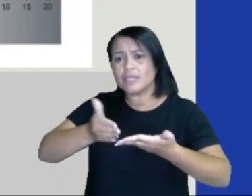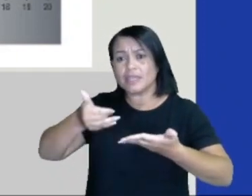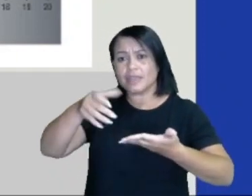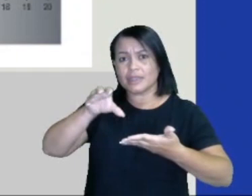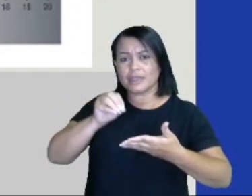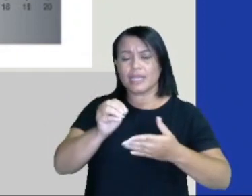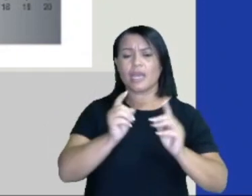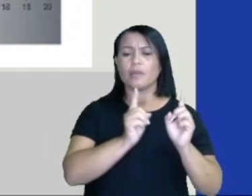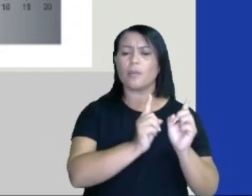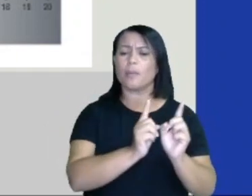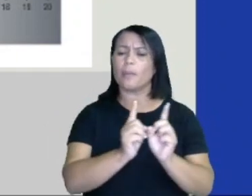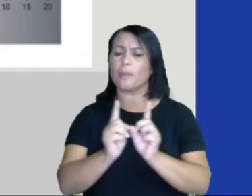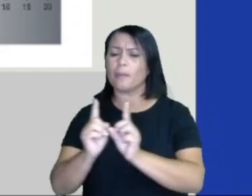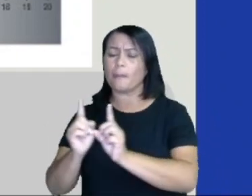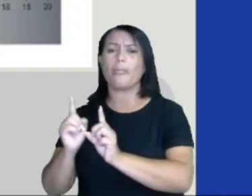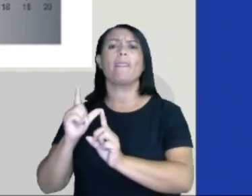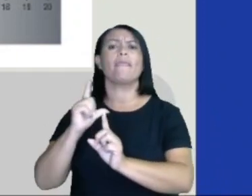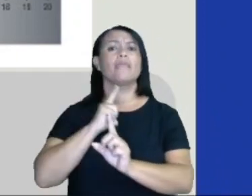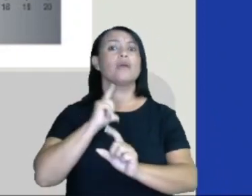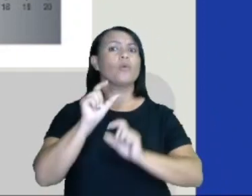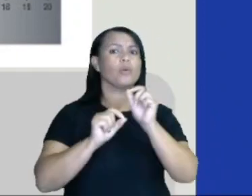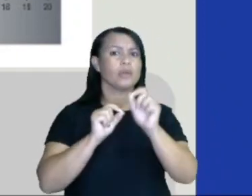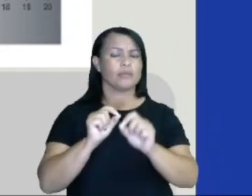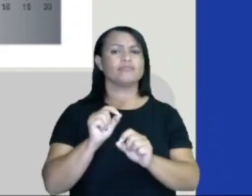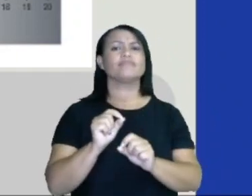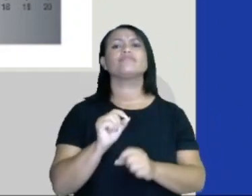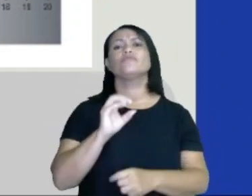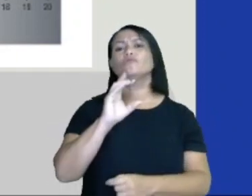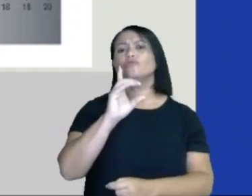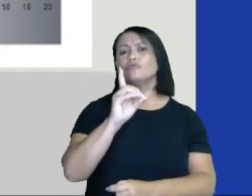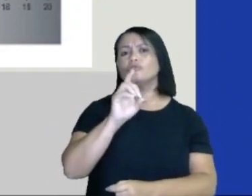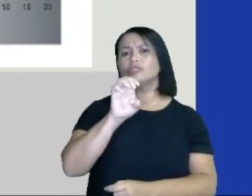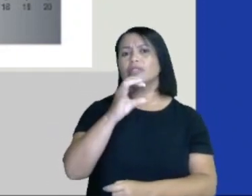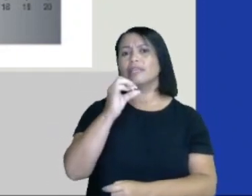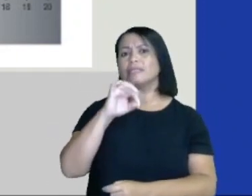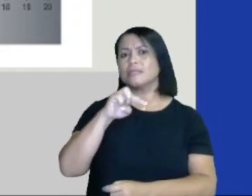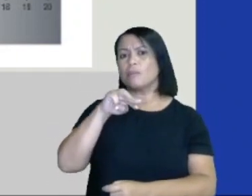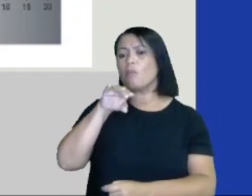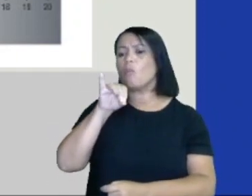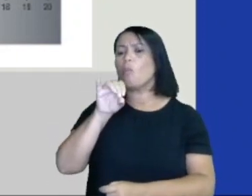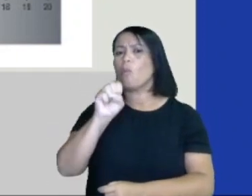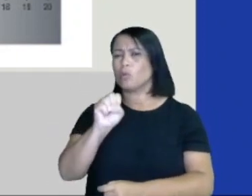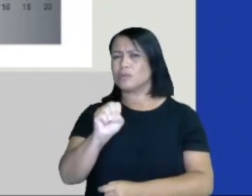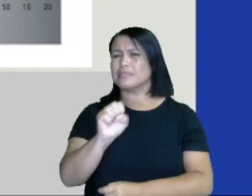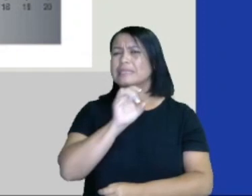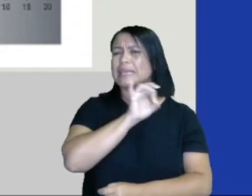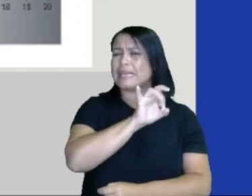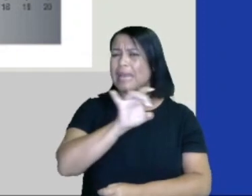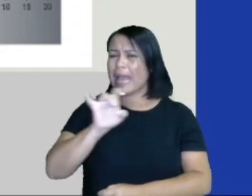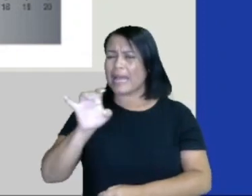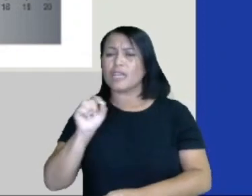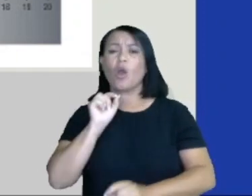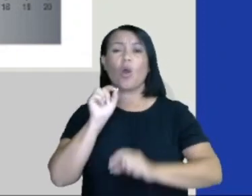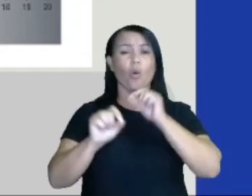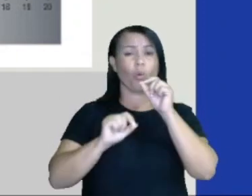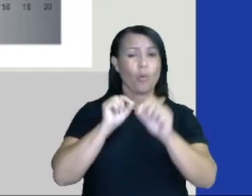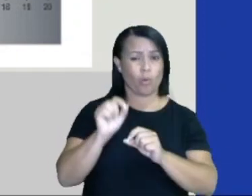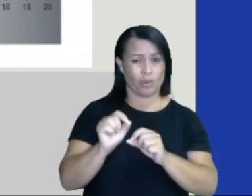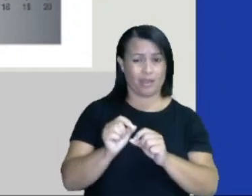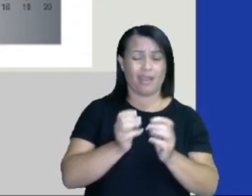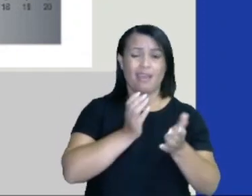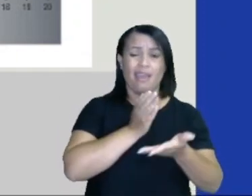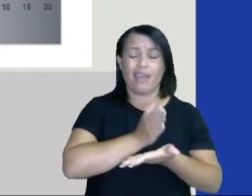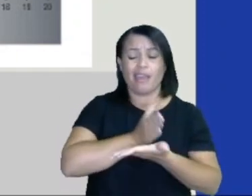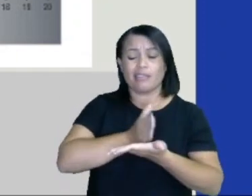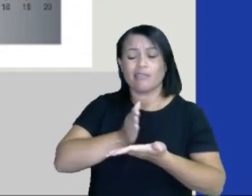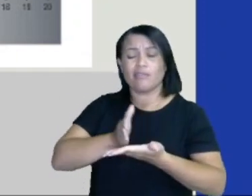menores, obtém os décimos e cada décimo, a distância dele é dividida em 10